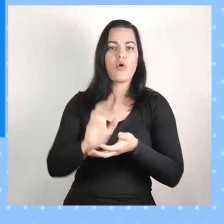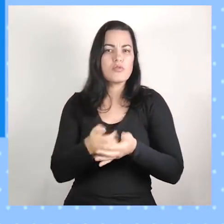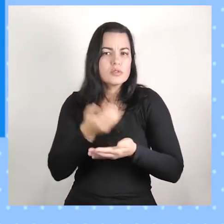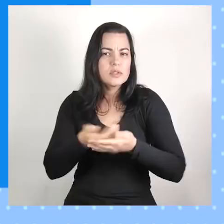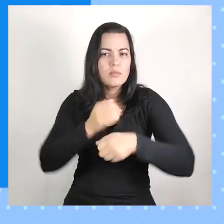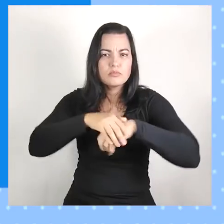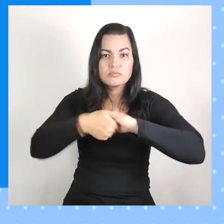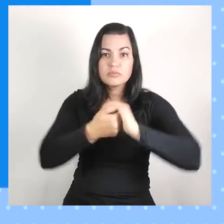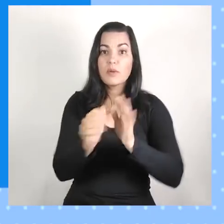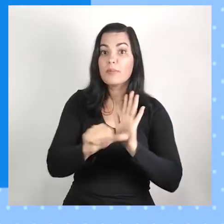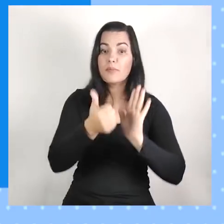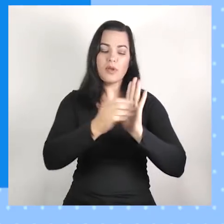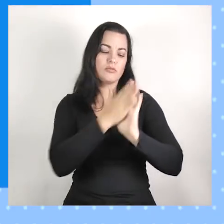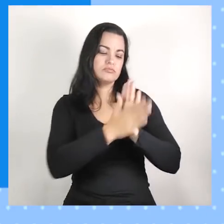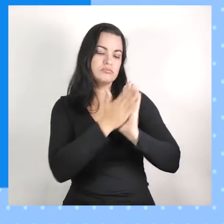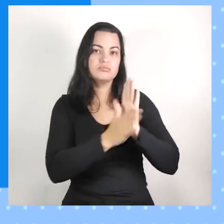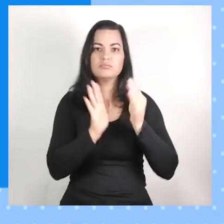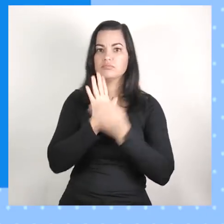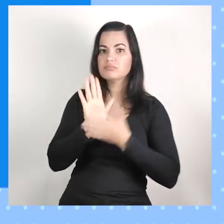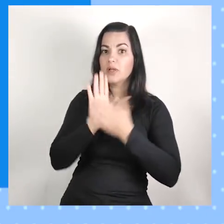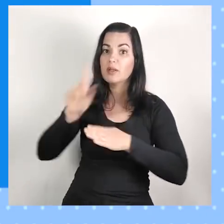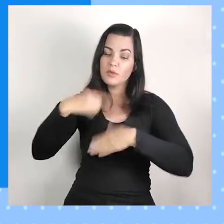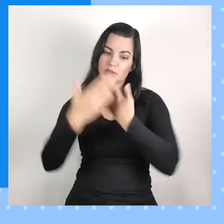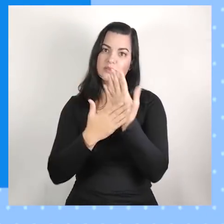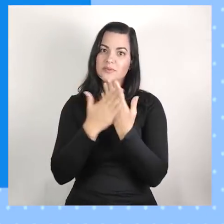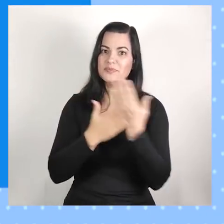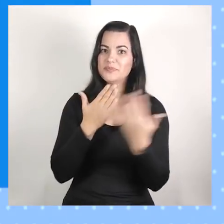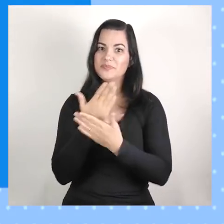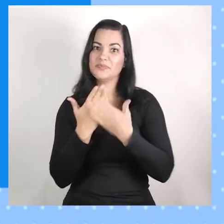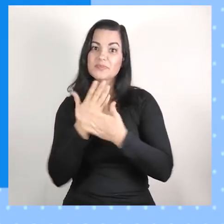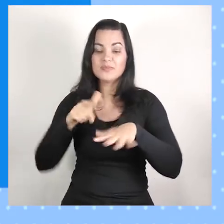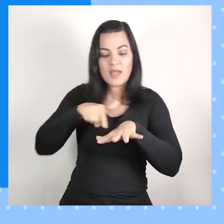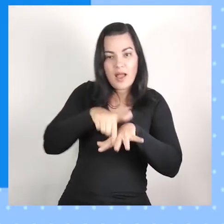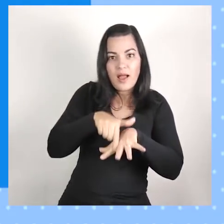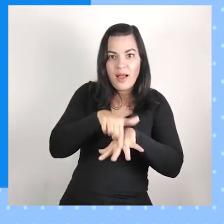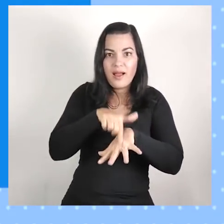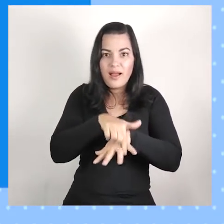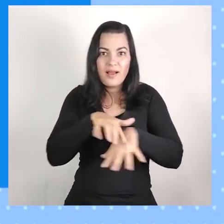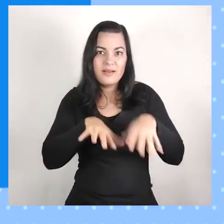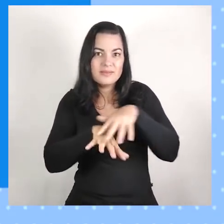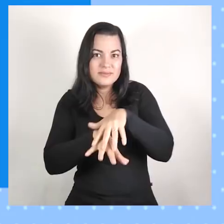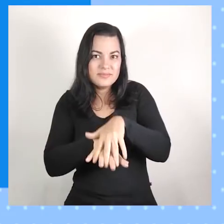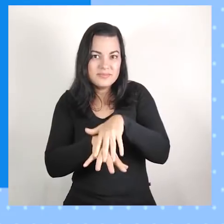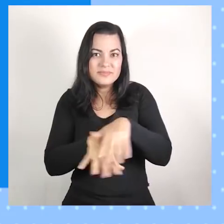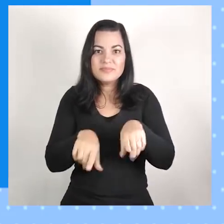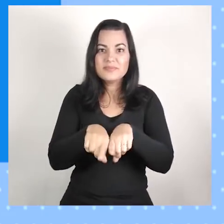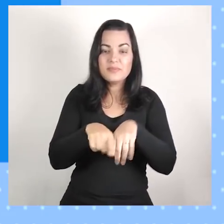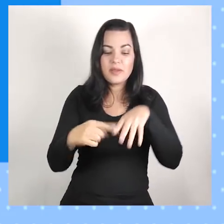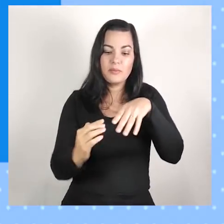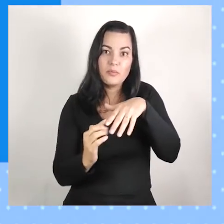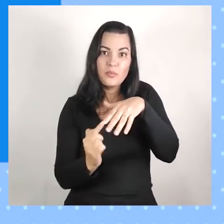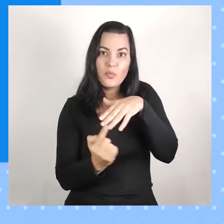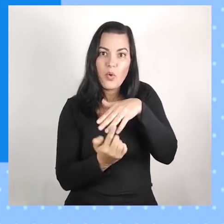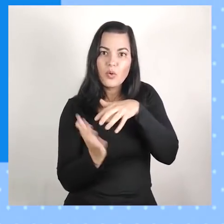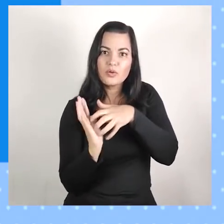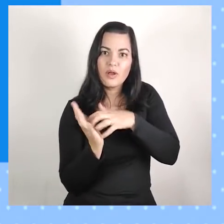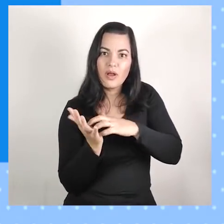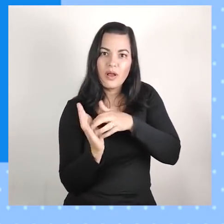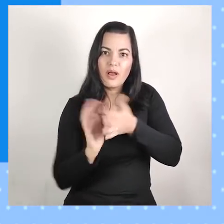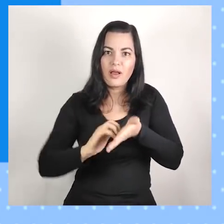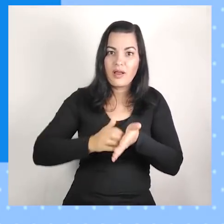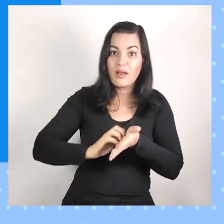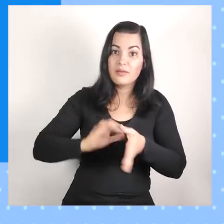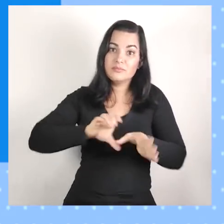as palmas, depois as costas das mãos, entre os dedos, a ponta dos dedos, os